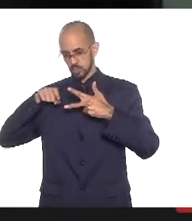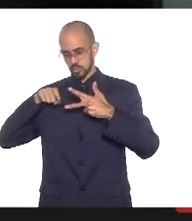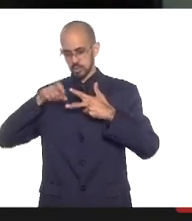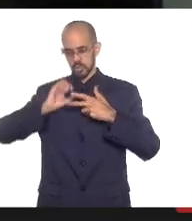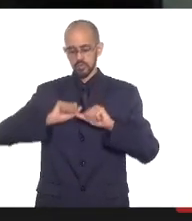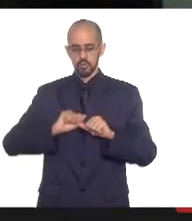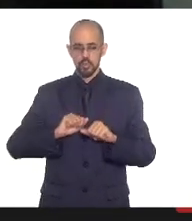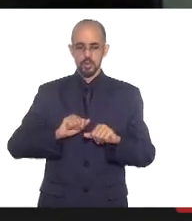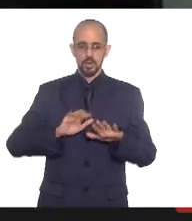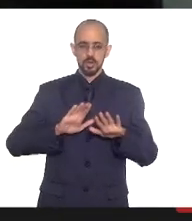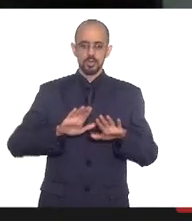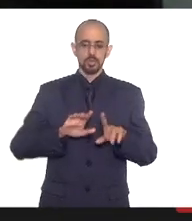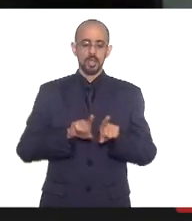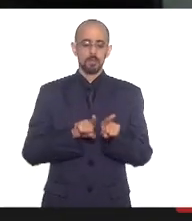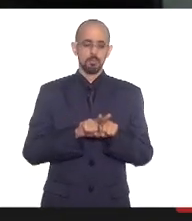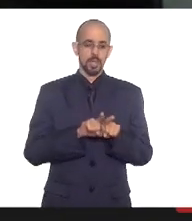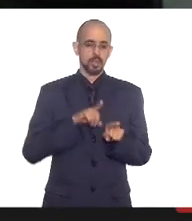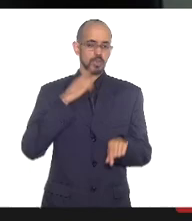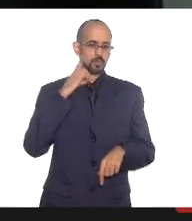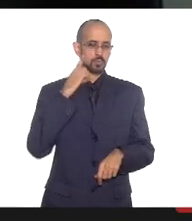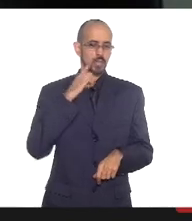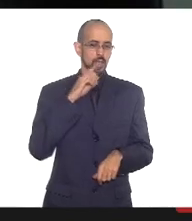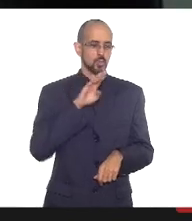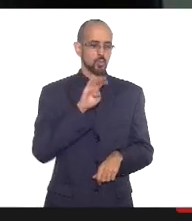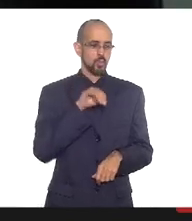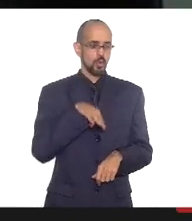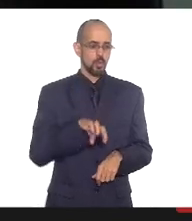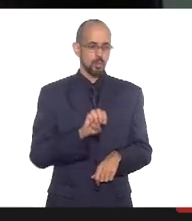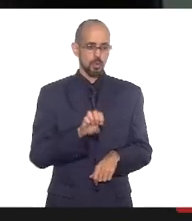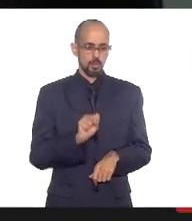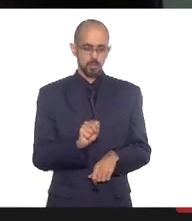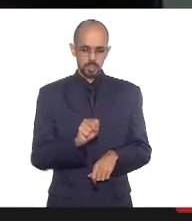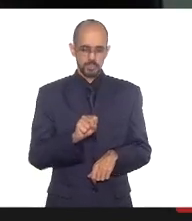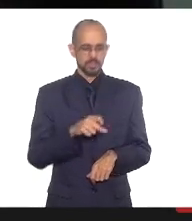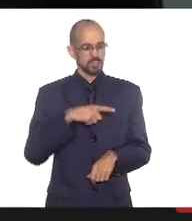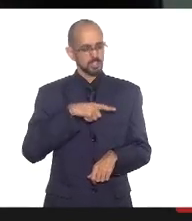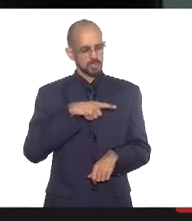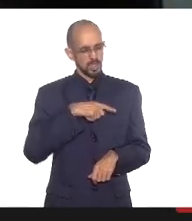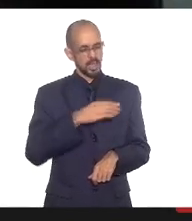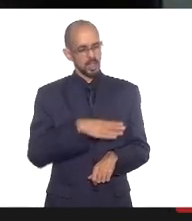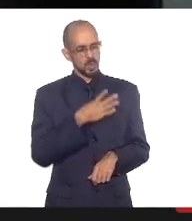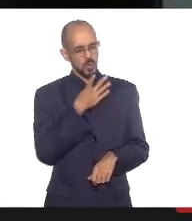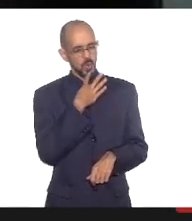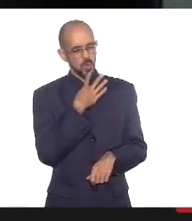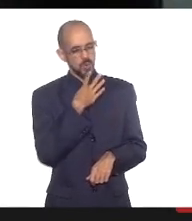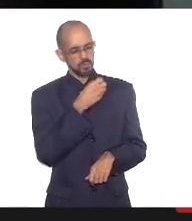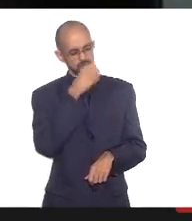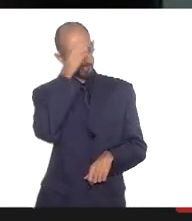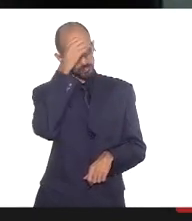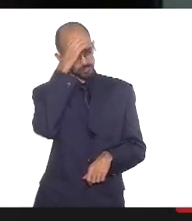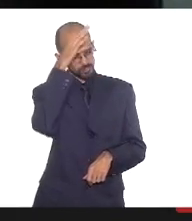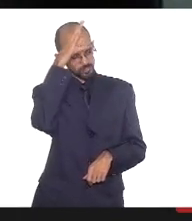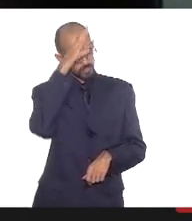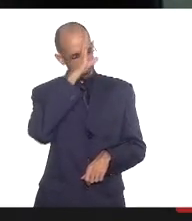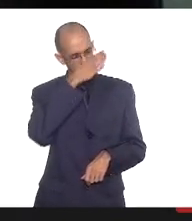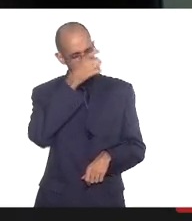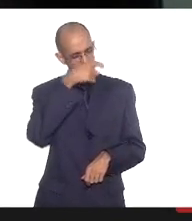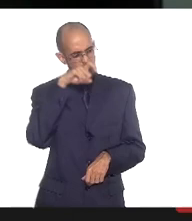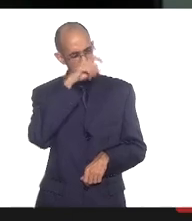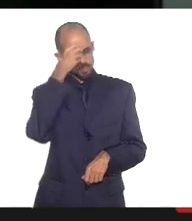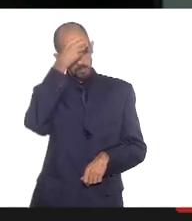e o deputado Rubem bomtempo na sua sabedoria né de gestor de médico foi prefeito de